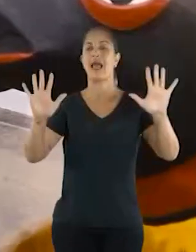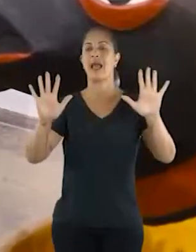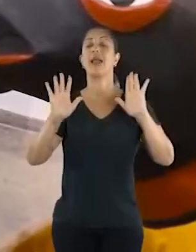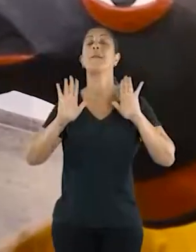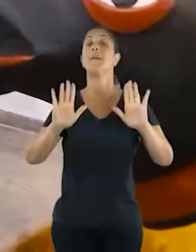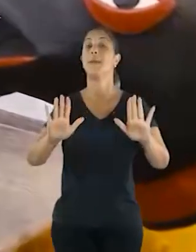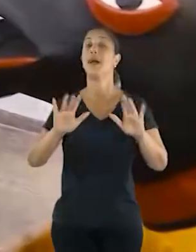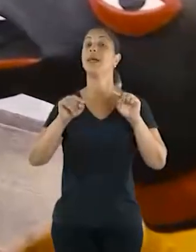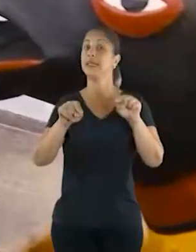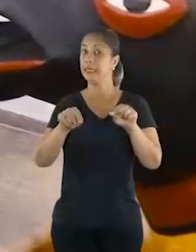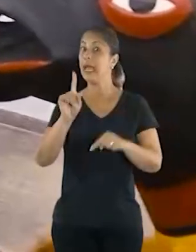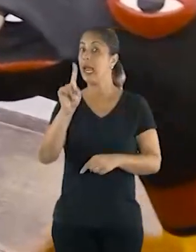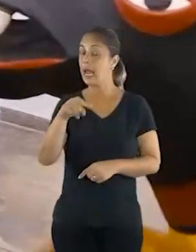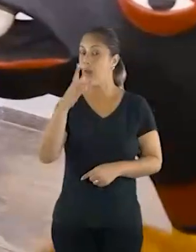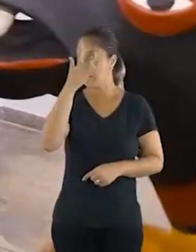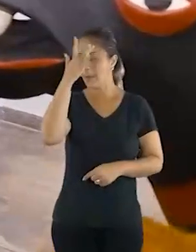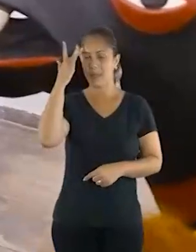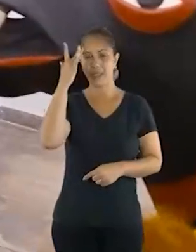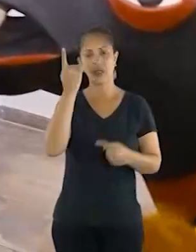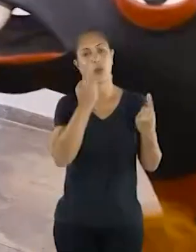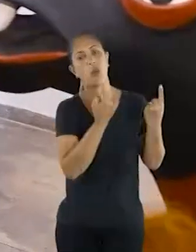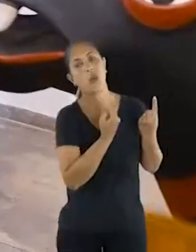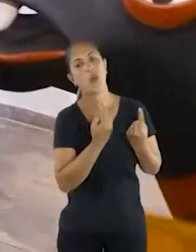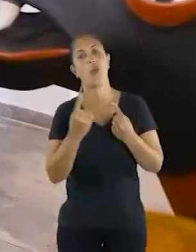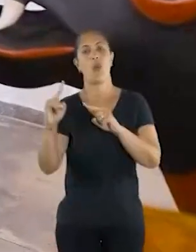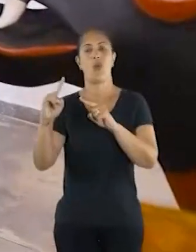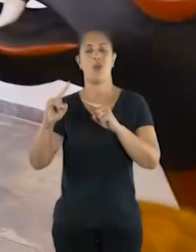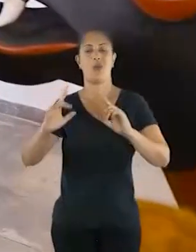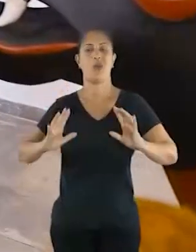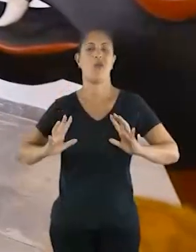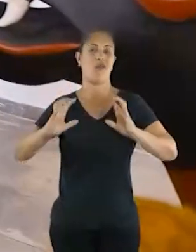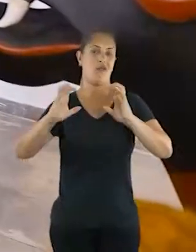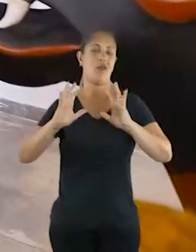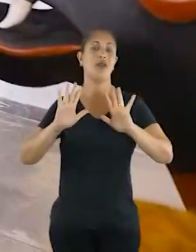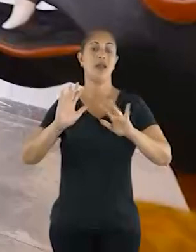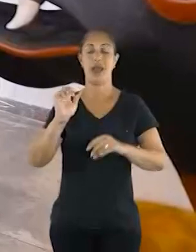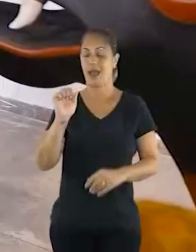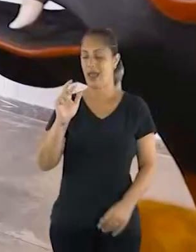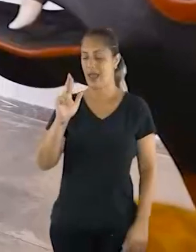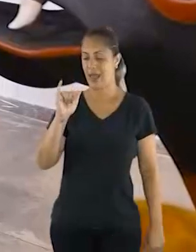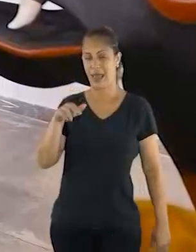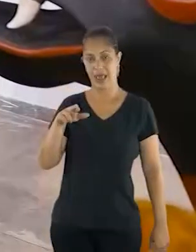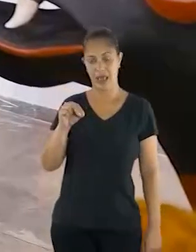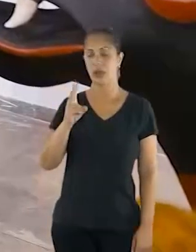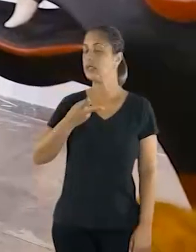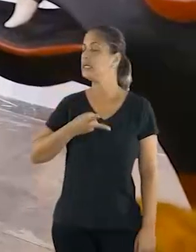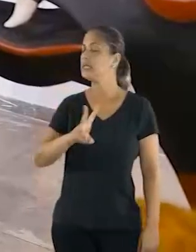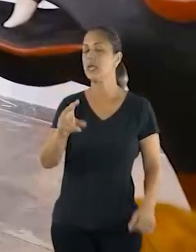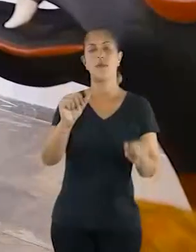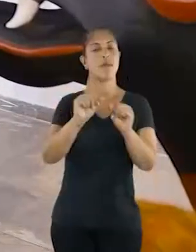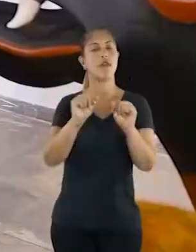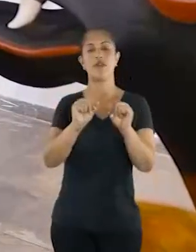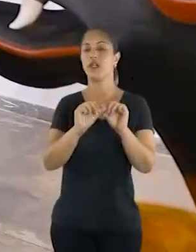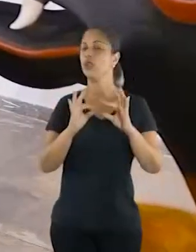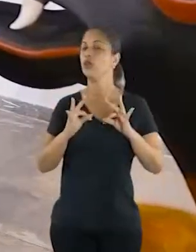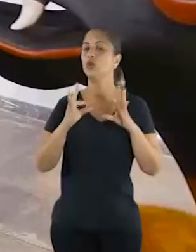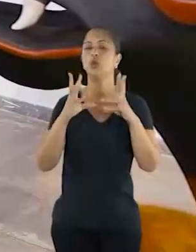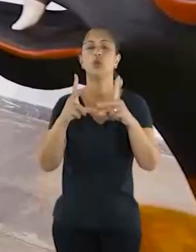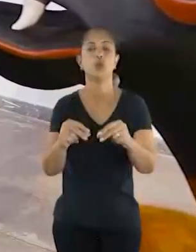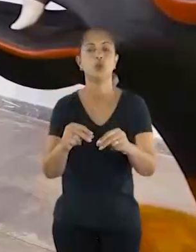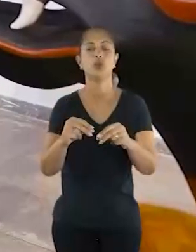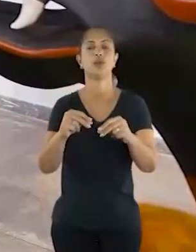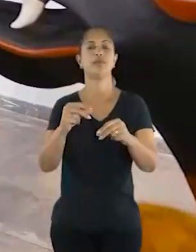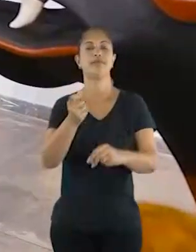mas ele era uma pessoa contra o confronto. Então, Ariano sempre fez as coisas levando tudo